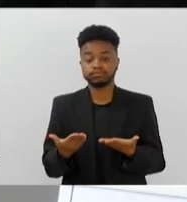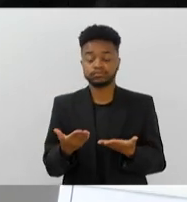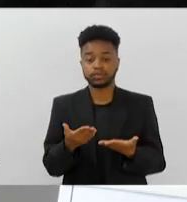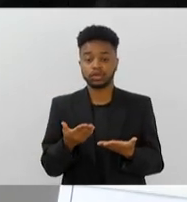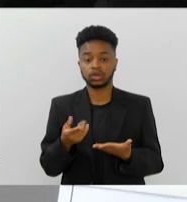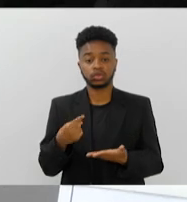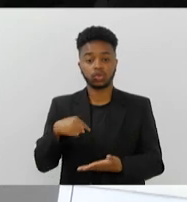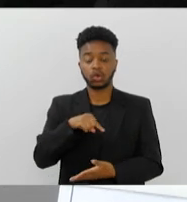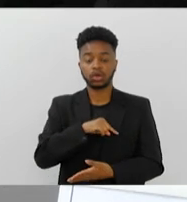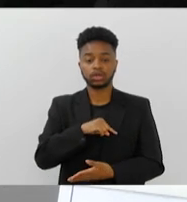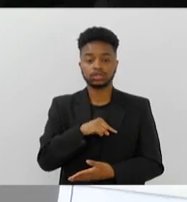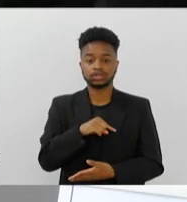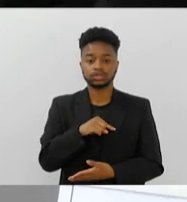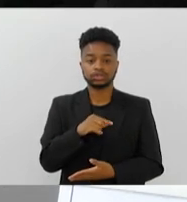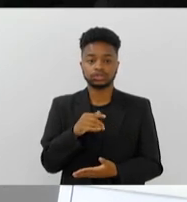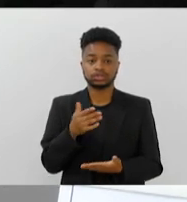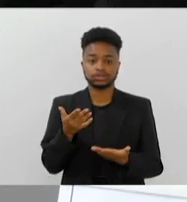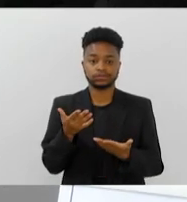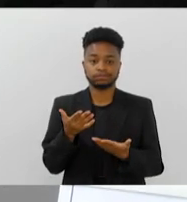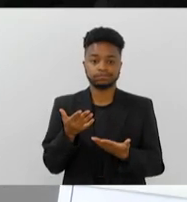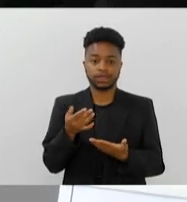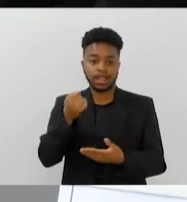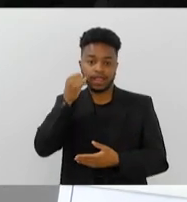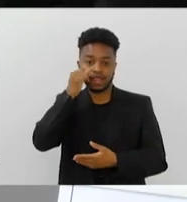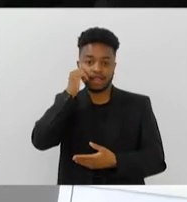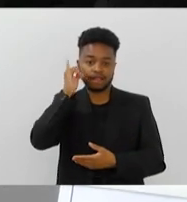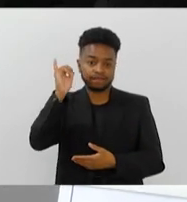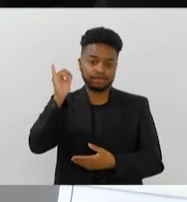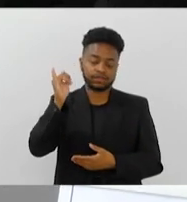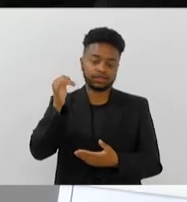vamos, vamos evitar